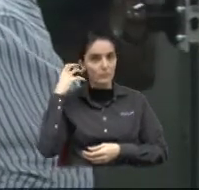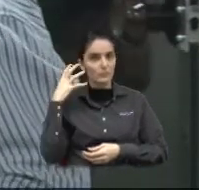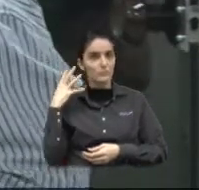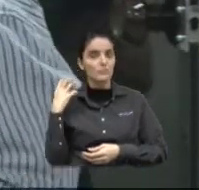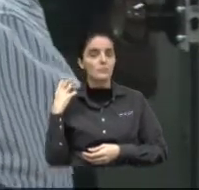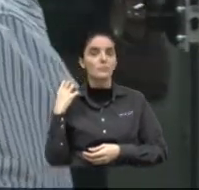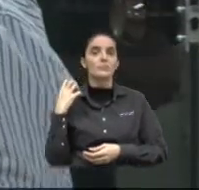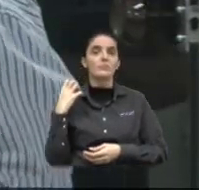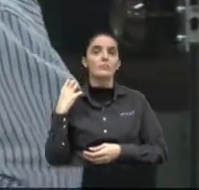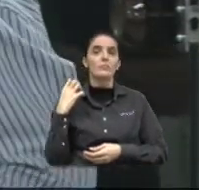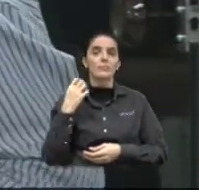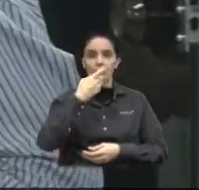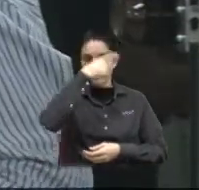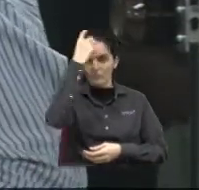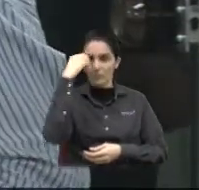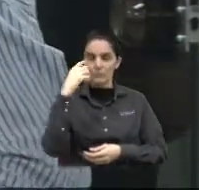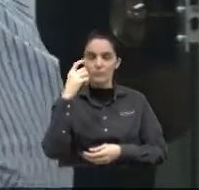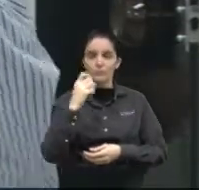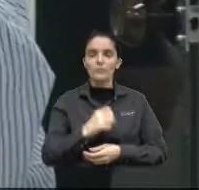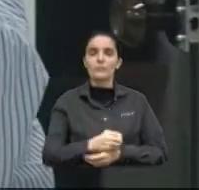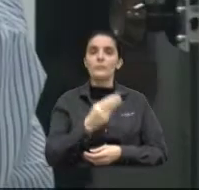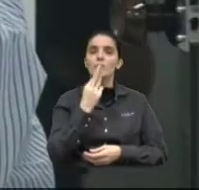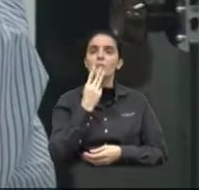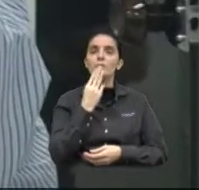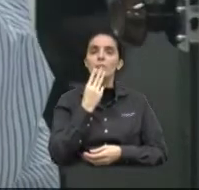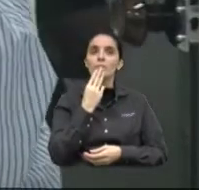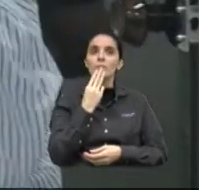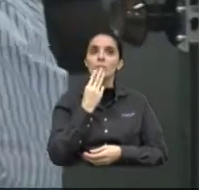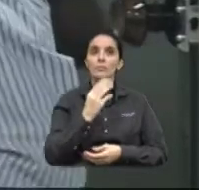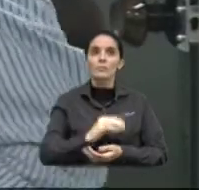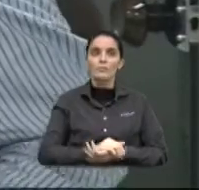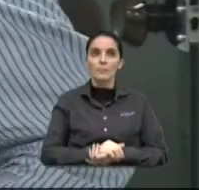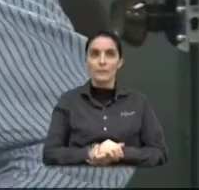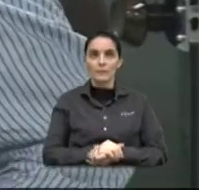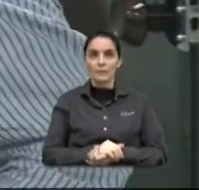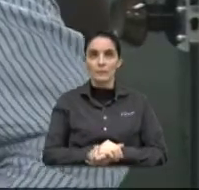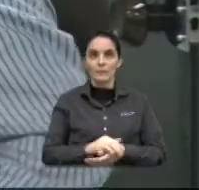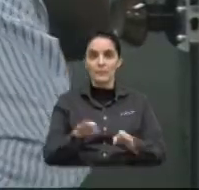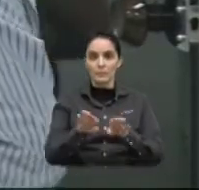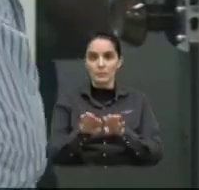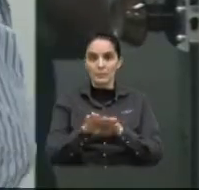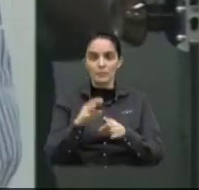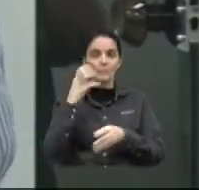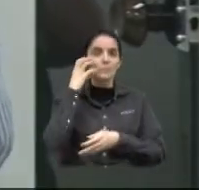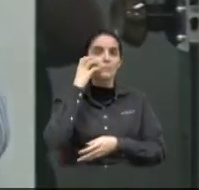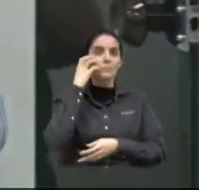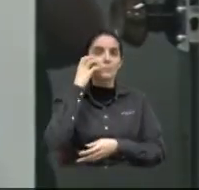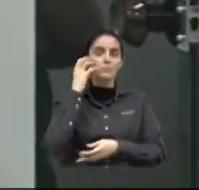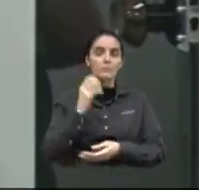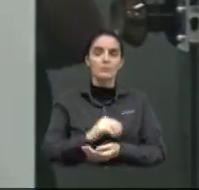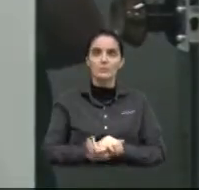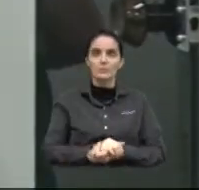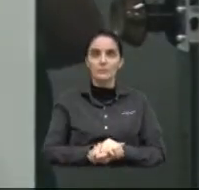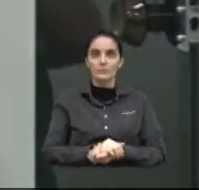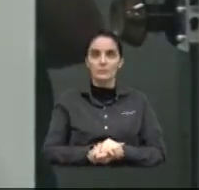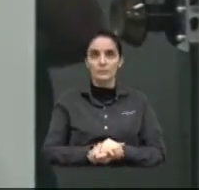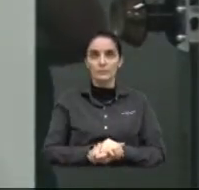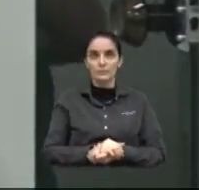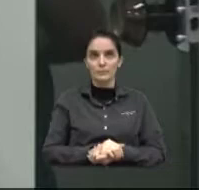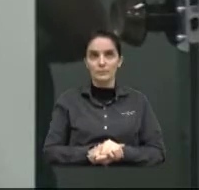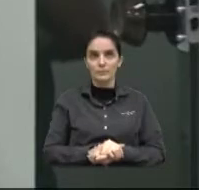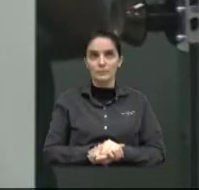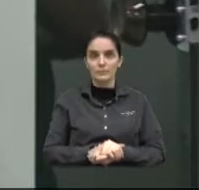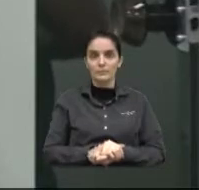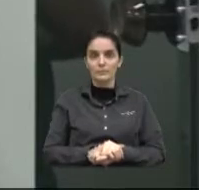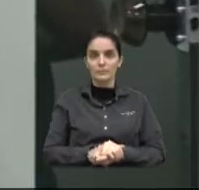barbosa marques xavier e vaguinho santa luzia mas o doutor marcelo rossi então foi isso